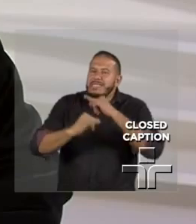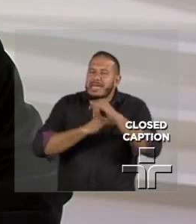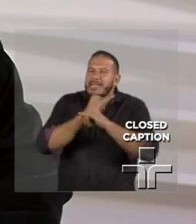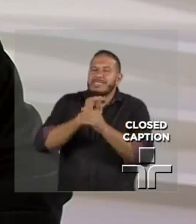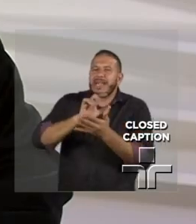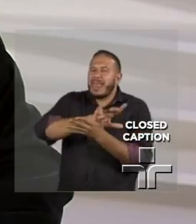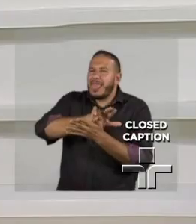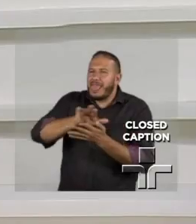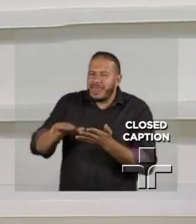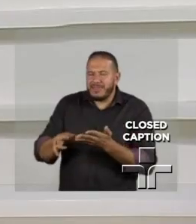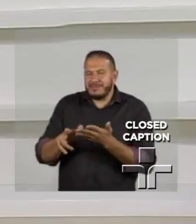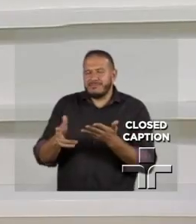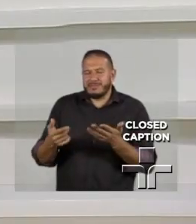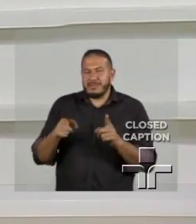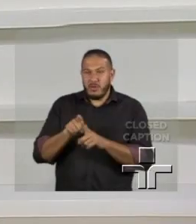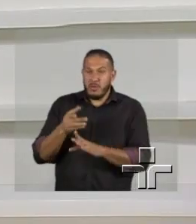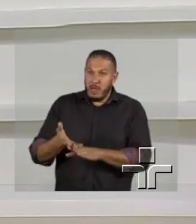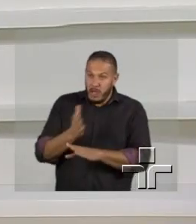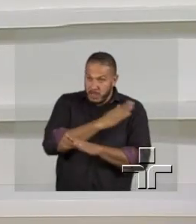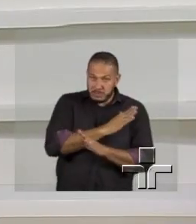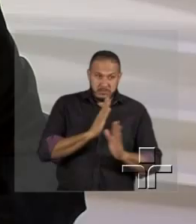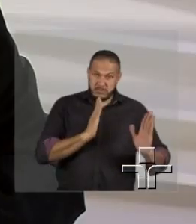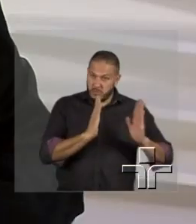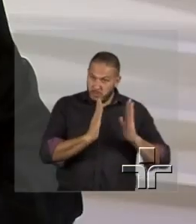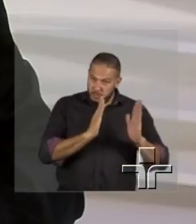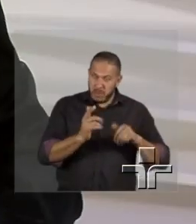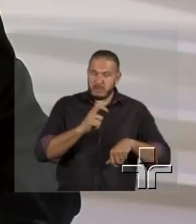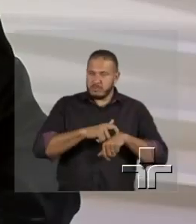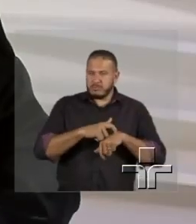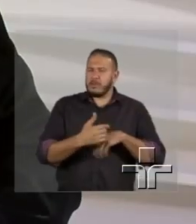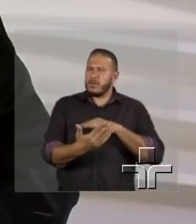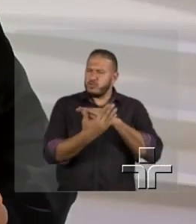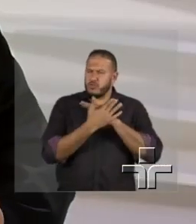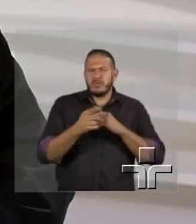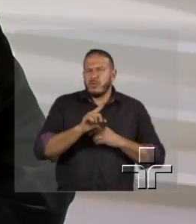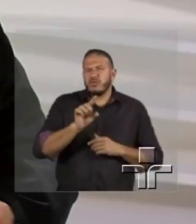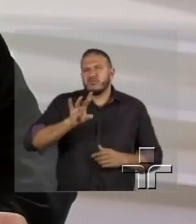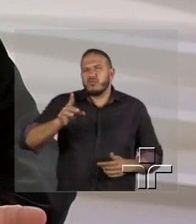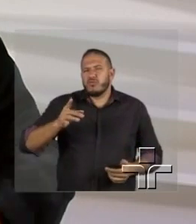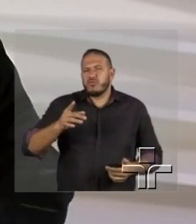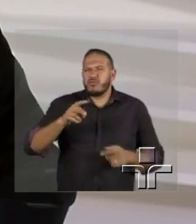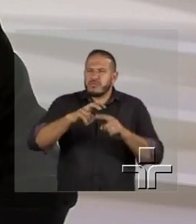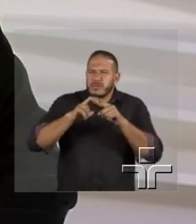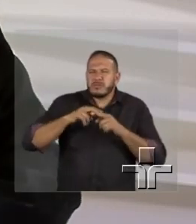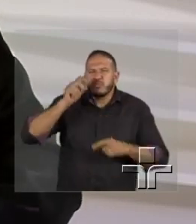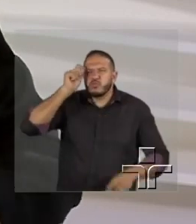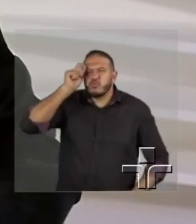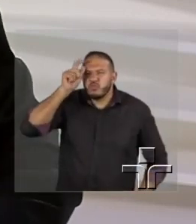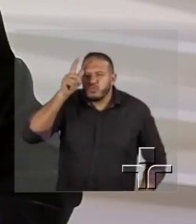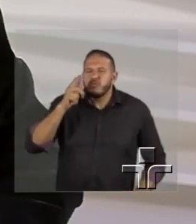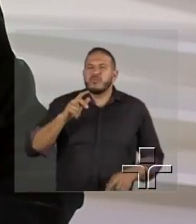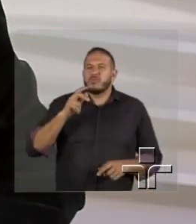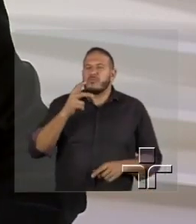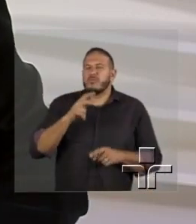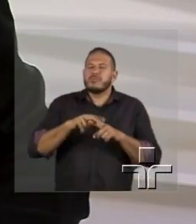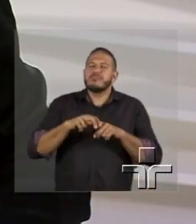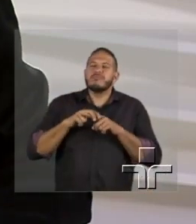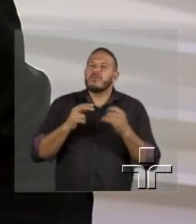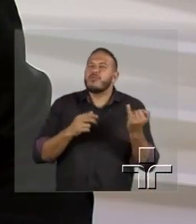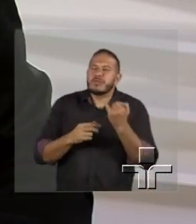e último bloco da entrevista com o general Carlos Alberto dos Santos Cruz, ex-ministro-chefe